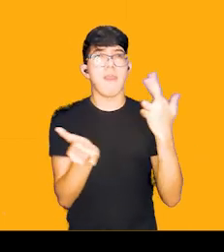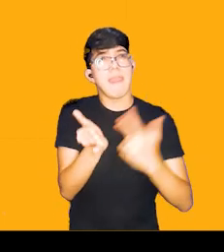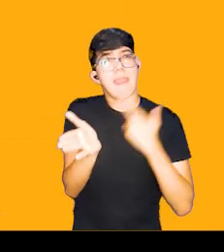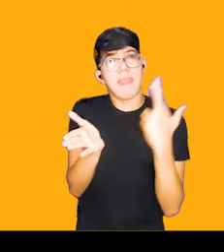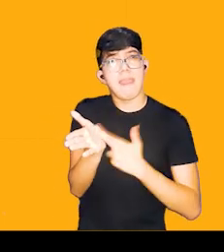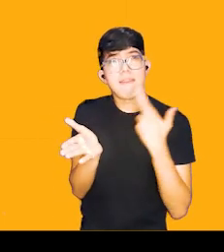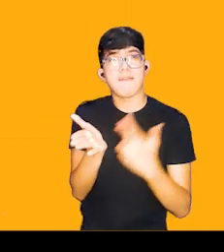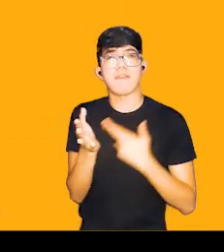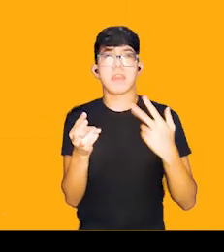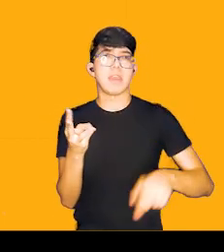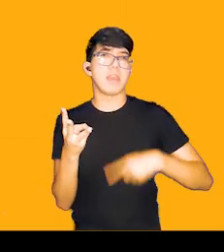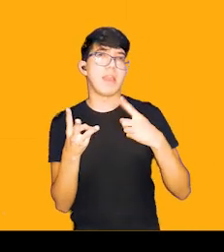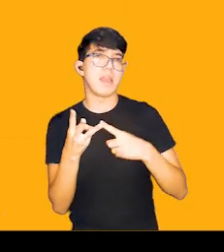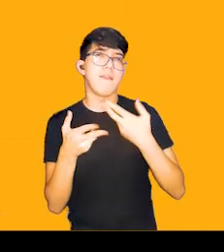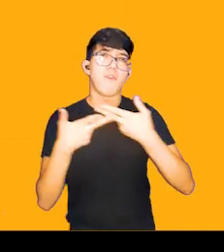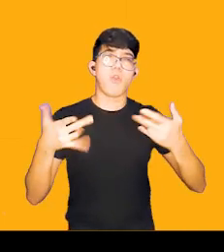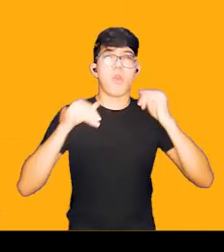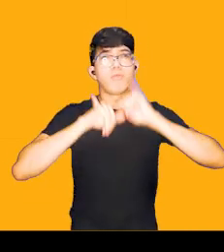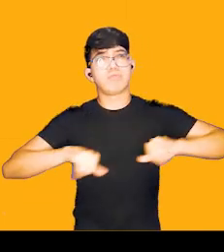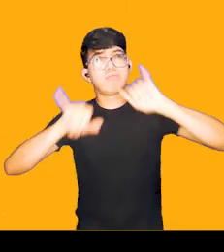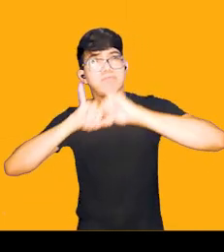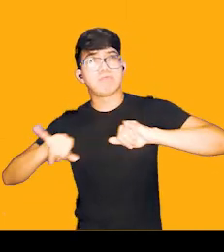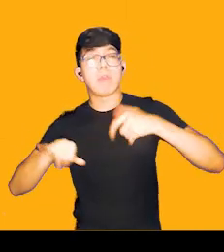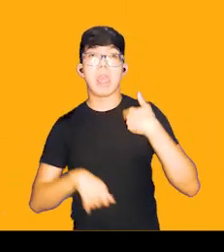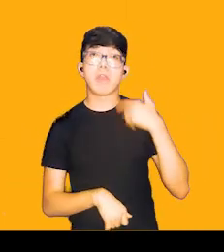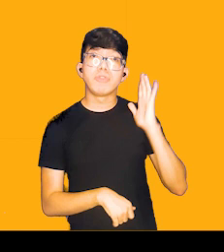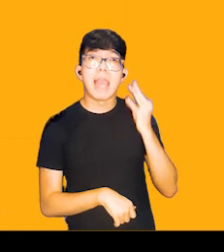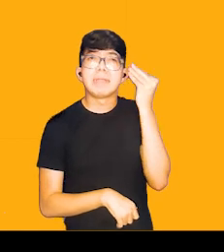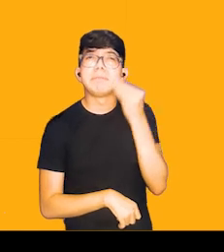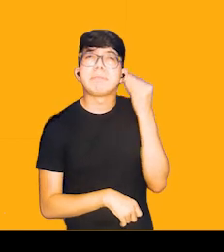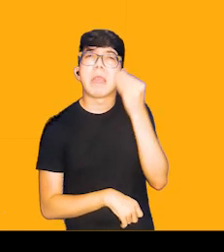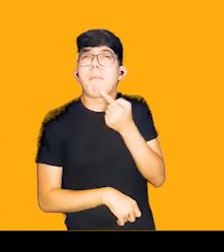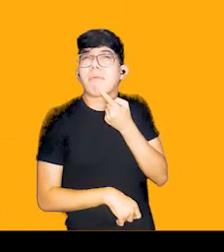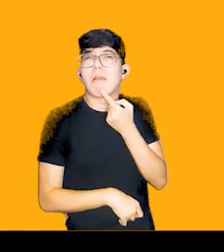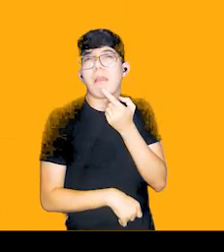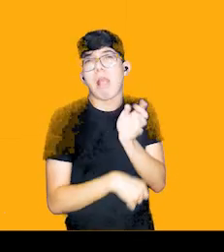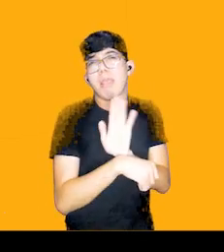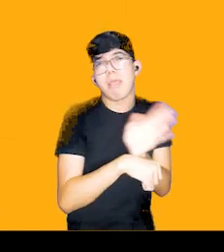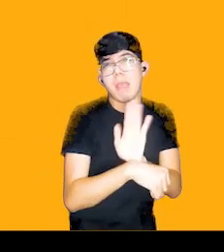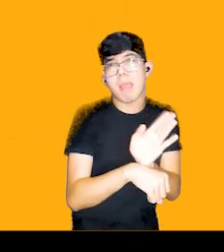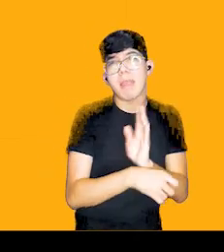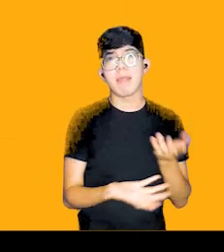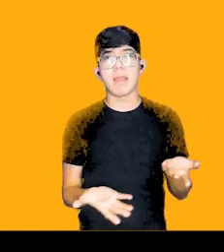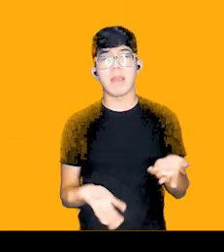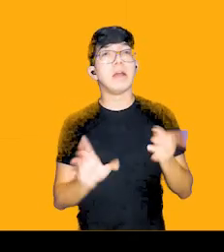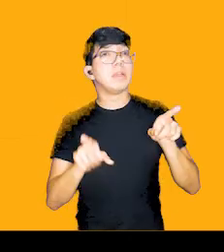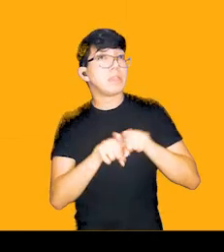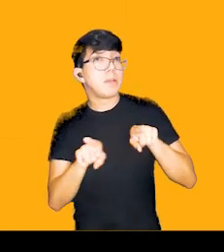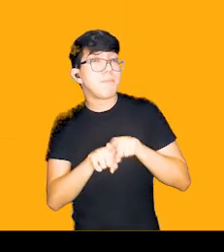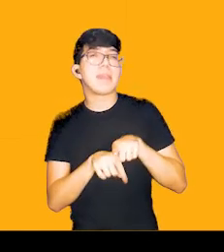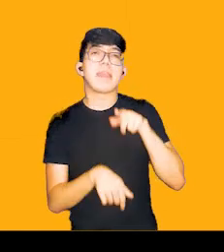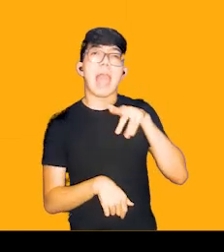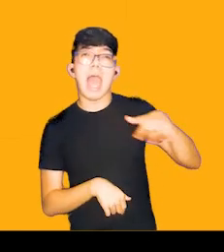em jornal, em revista, em publicidade, eu também fiz um pouco de